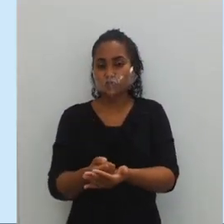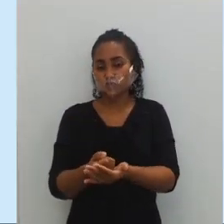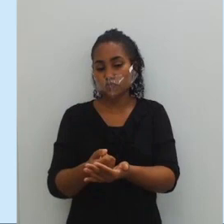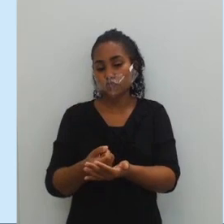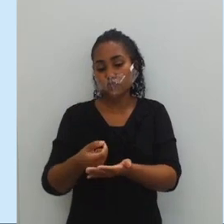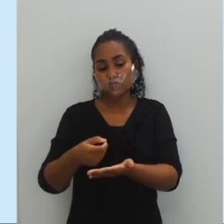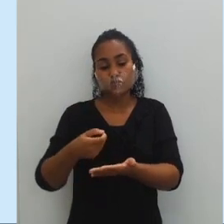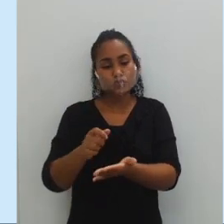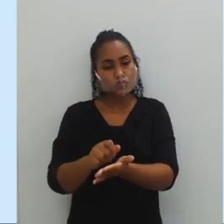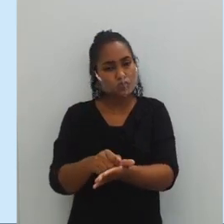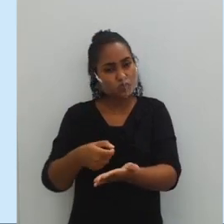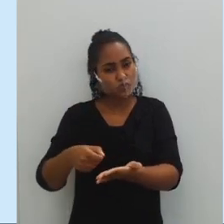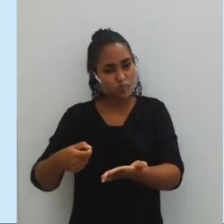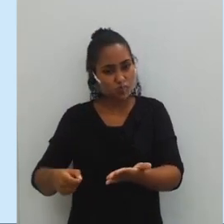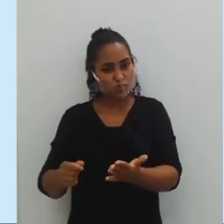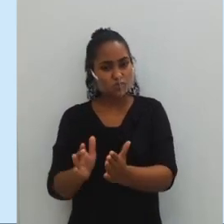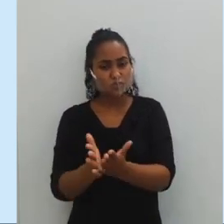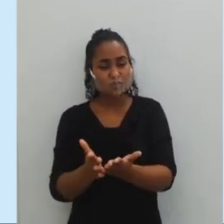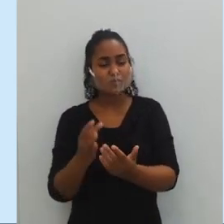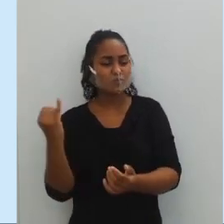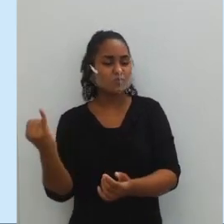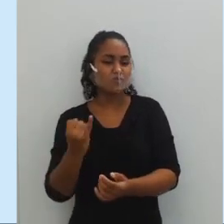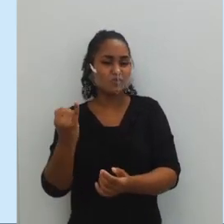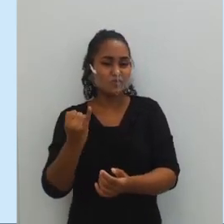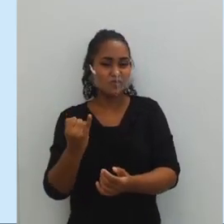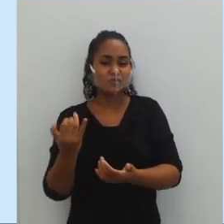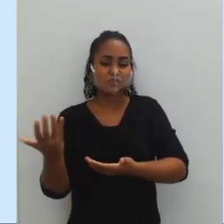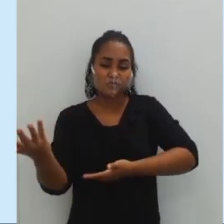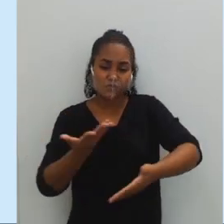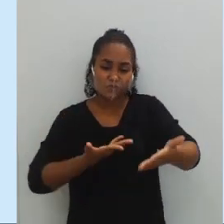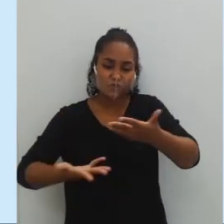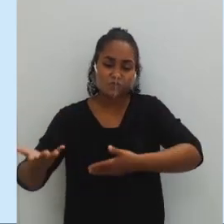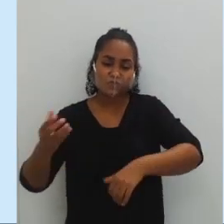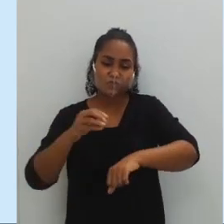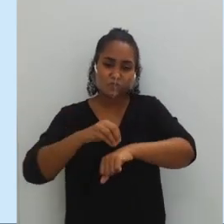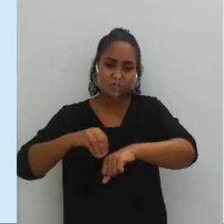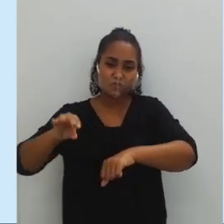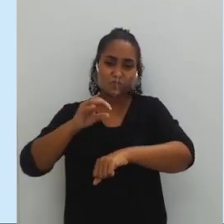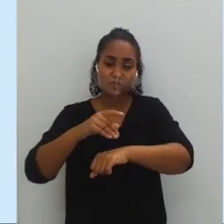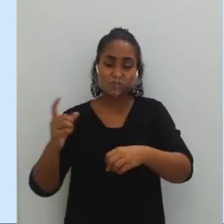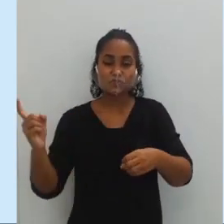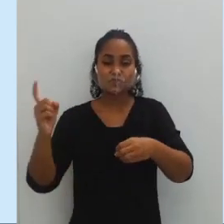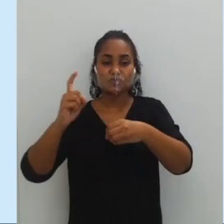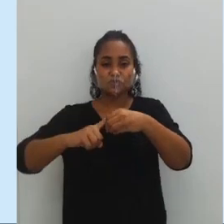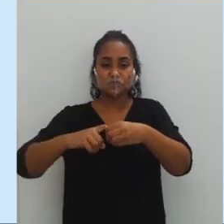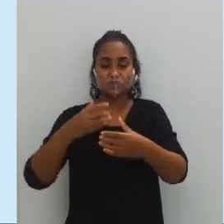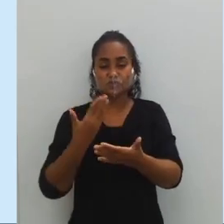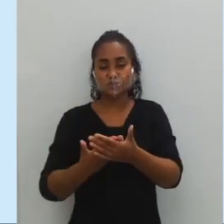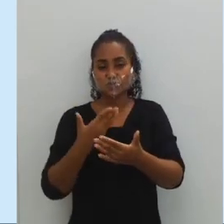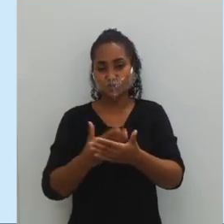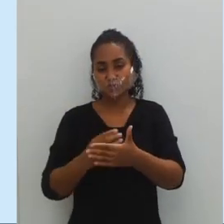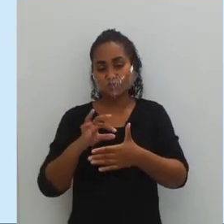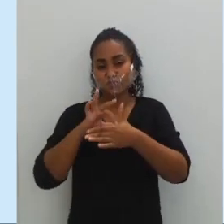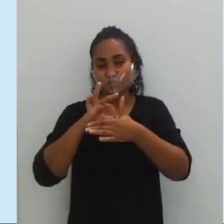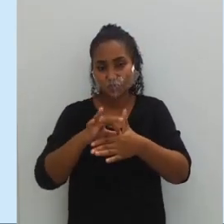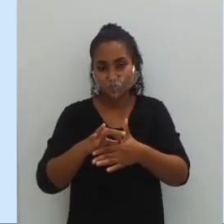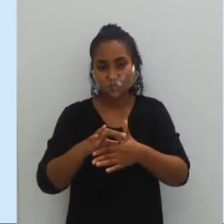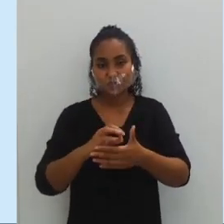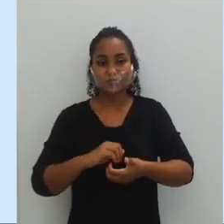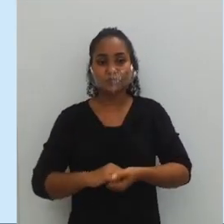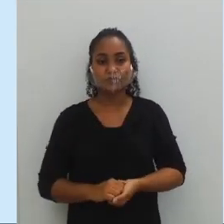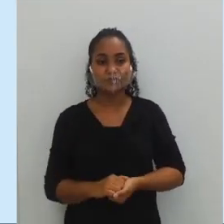seu caderno. Esse registro é muito importante para ser compartilhado posteriormente quando voltarmos às